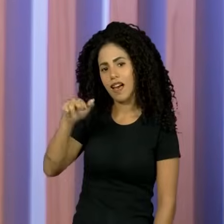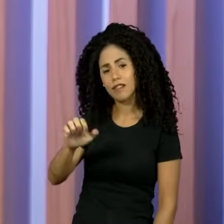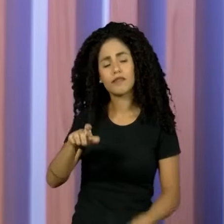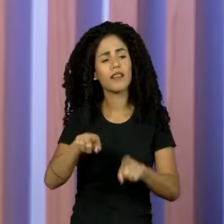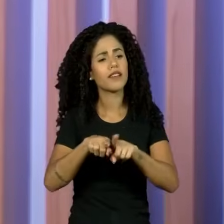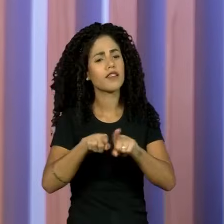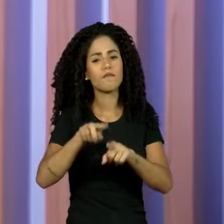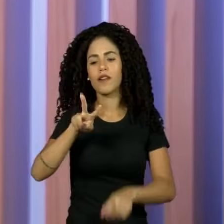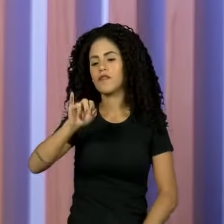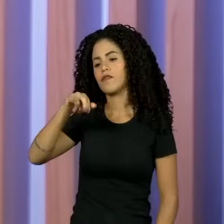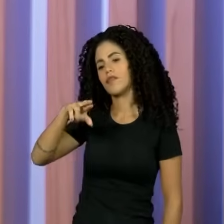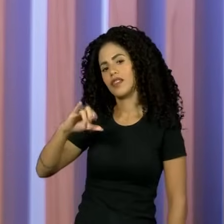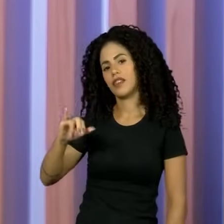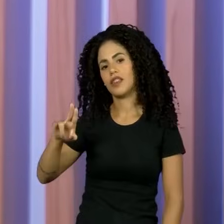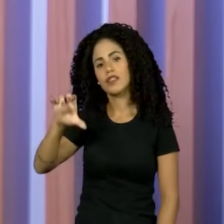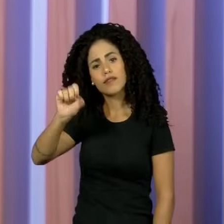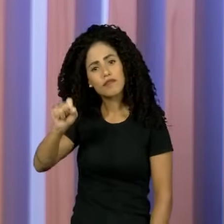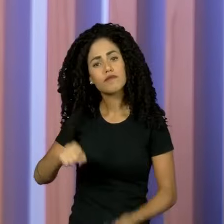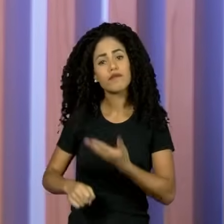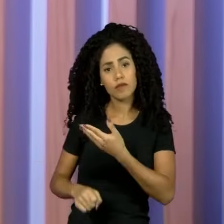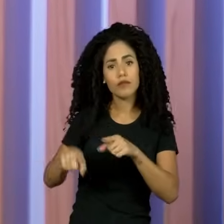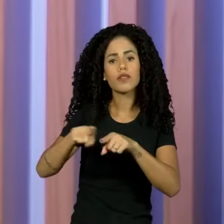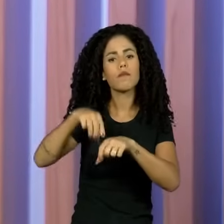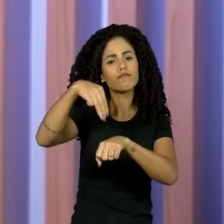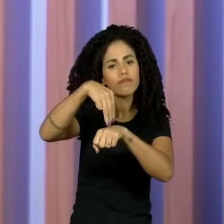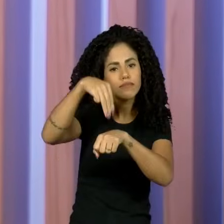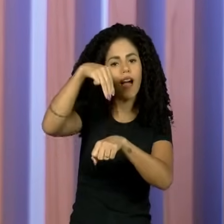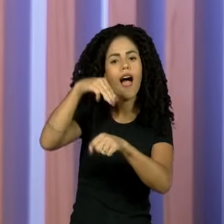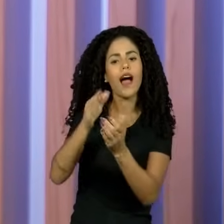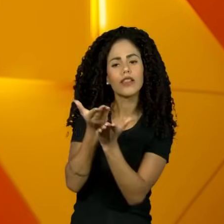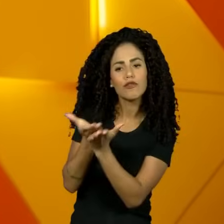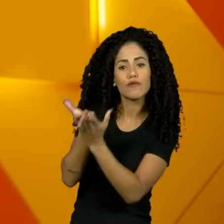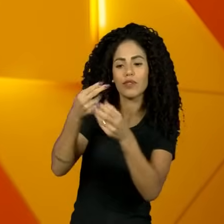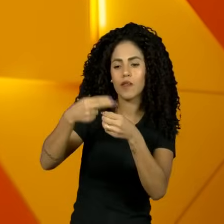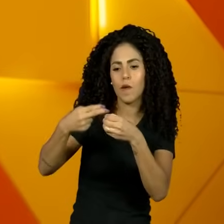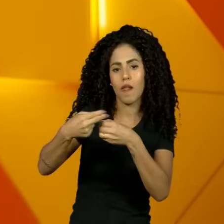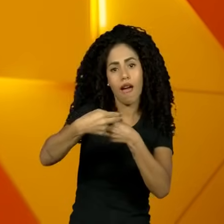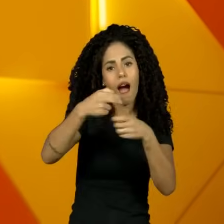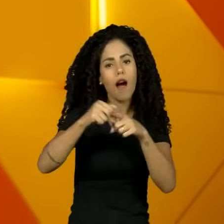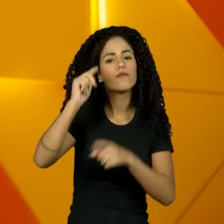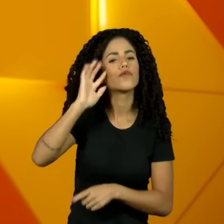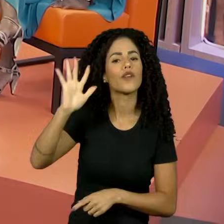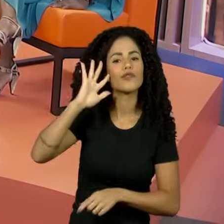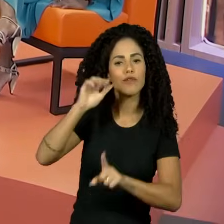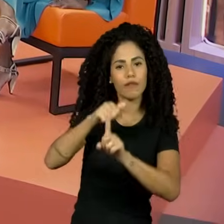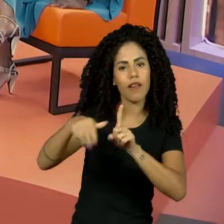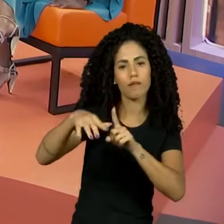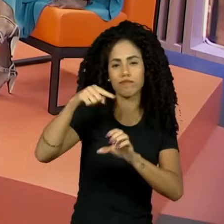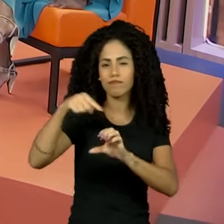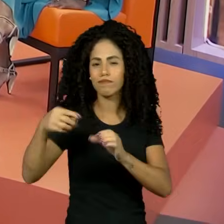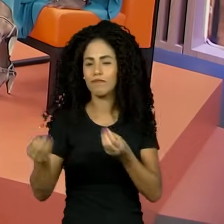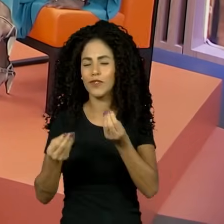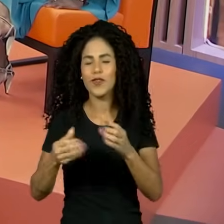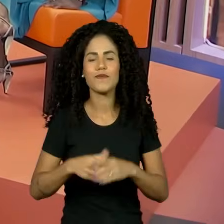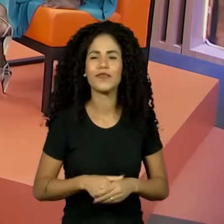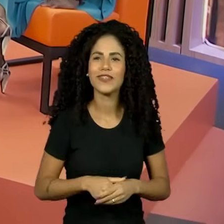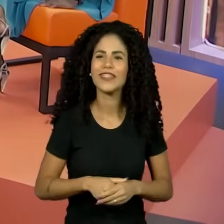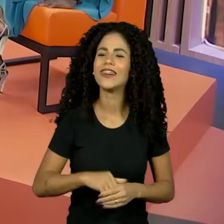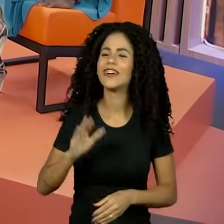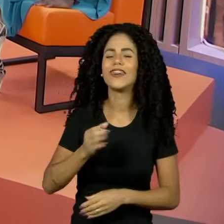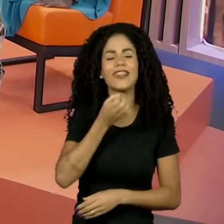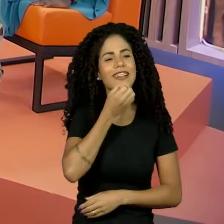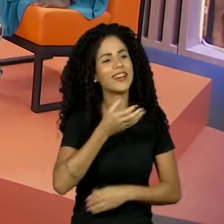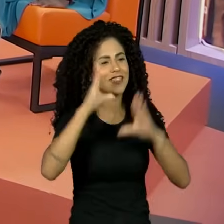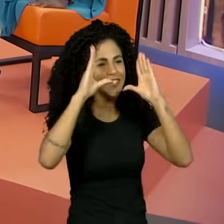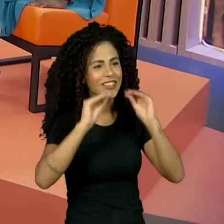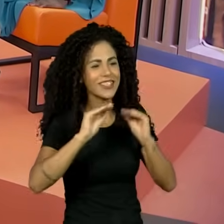Vinícius Santana, Vinão, que é mestrando em Filosofia Política na Unicamp. Boa noite, Rosane. Boa noite, Cris. Boa noite,